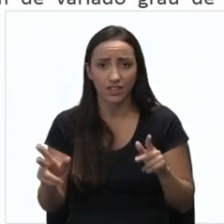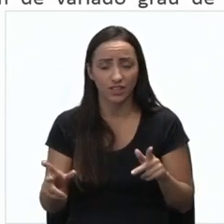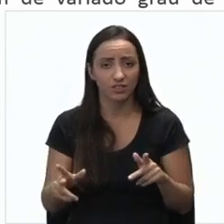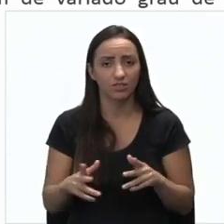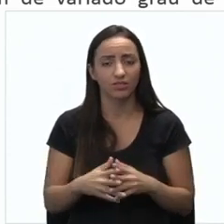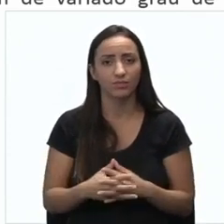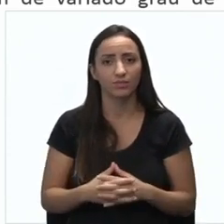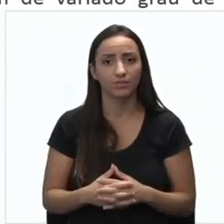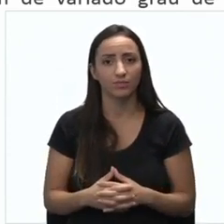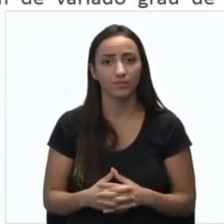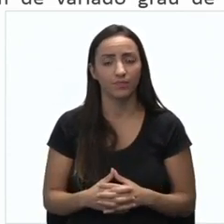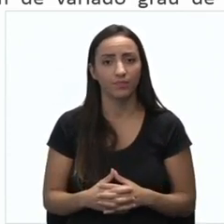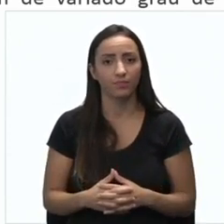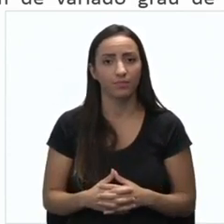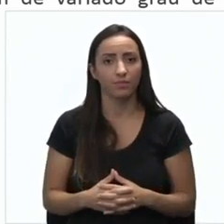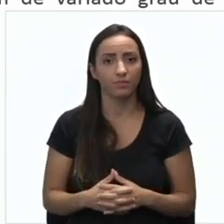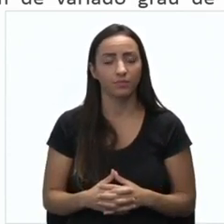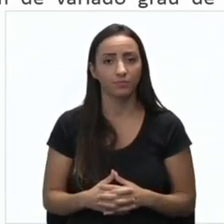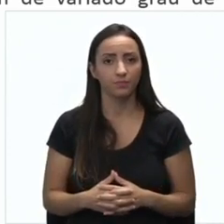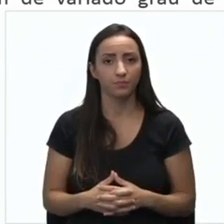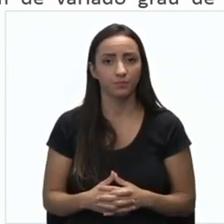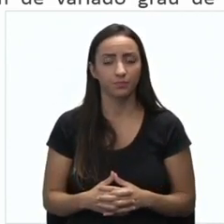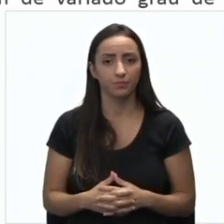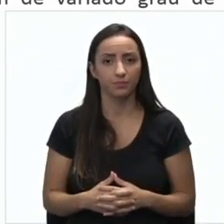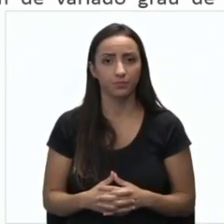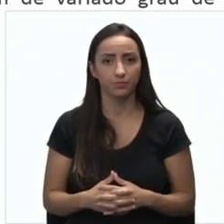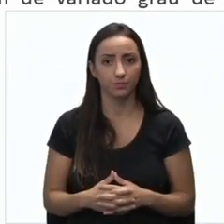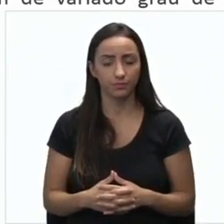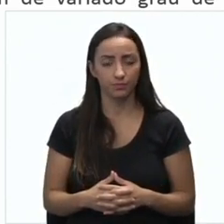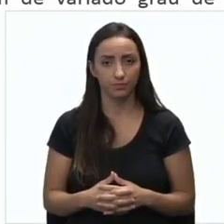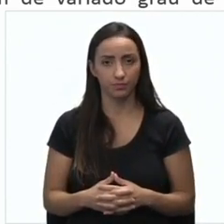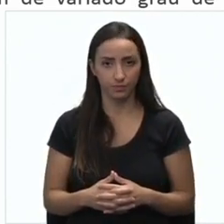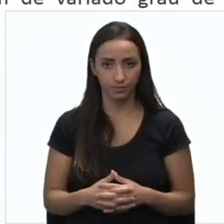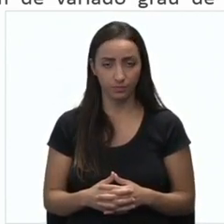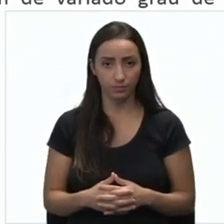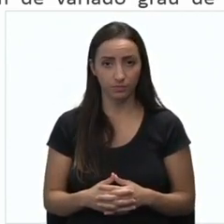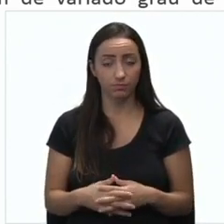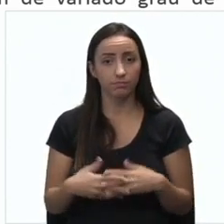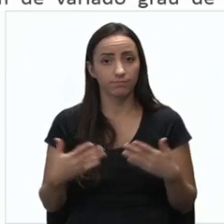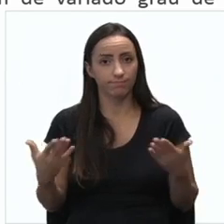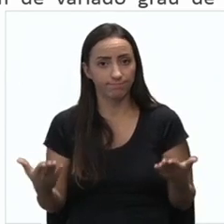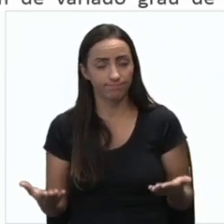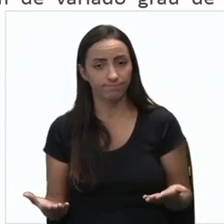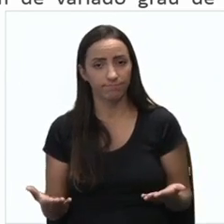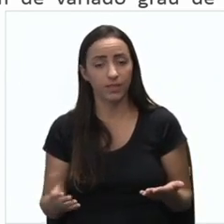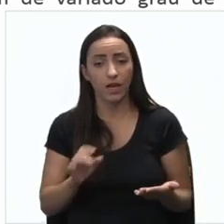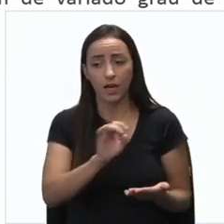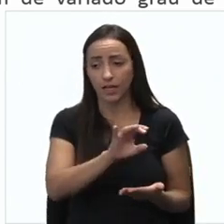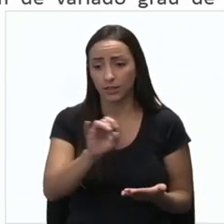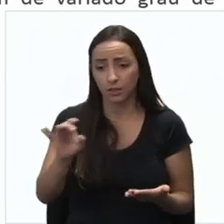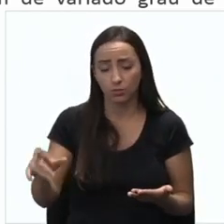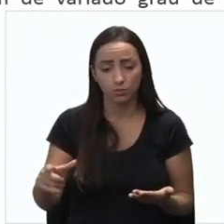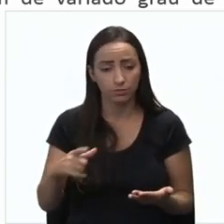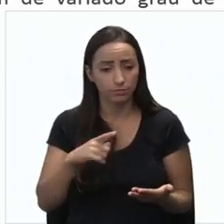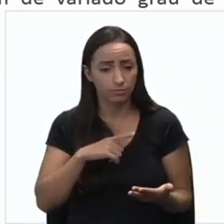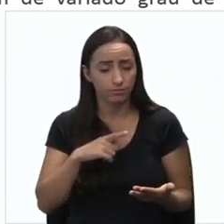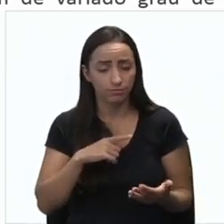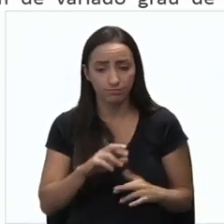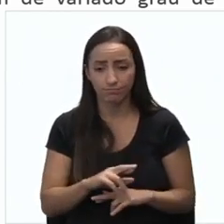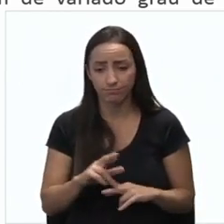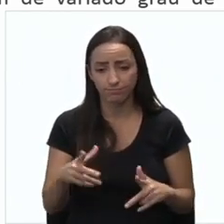atendimento? Porque cada indivíduo é diferente do outro. Né? Cada um reage de